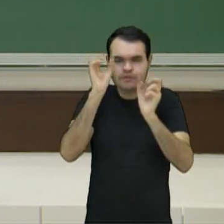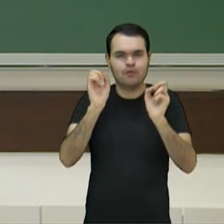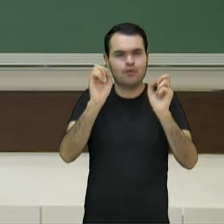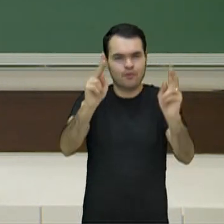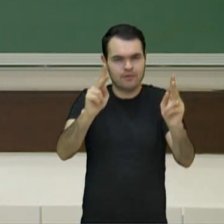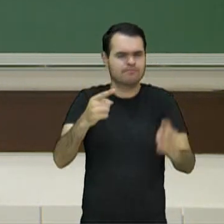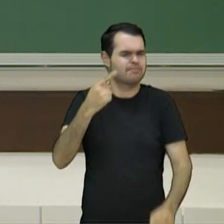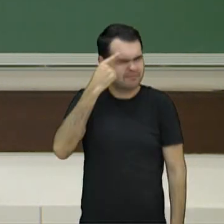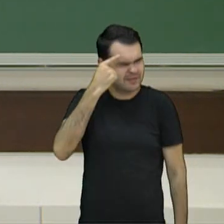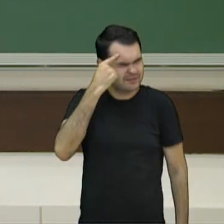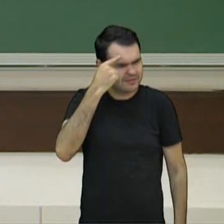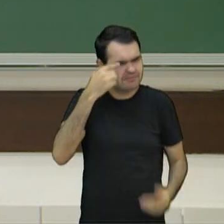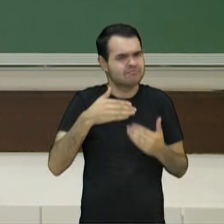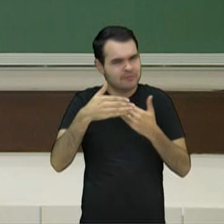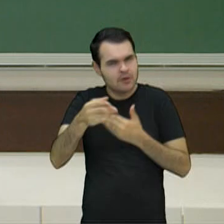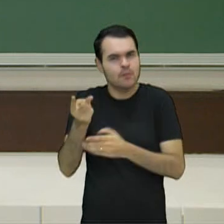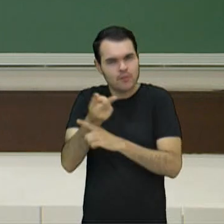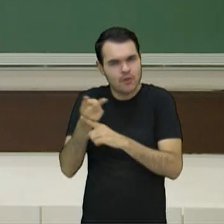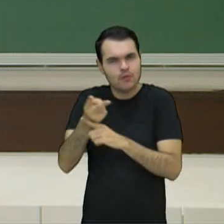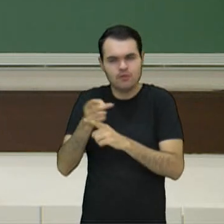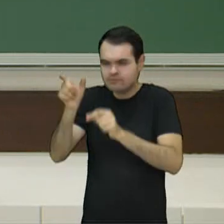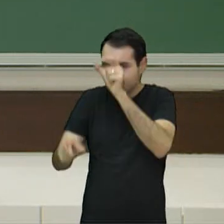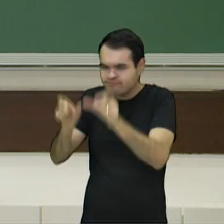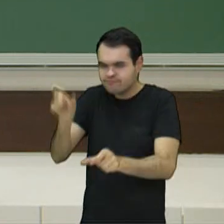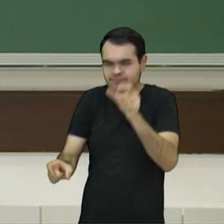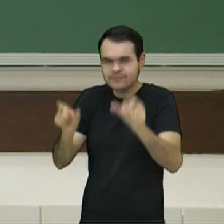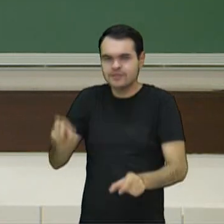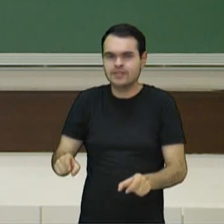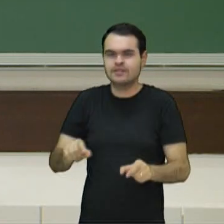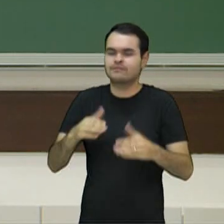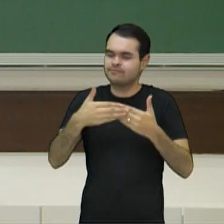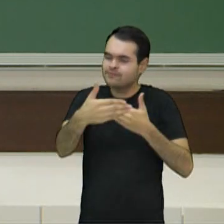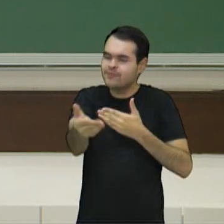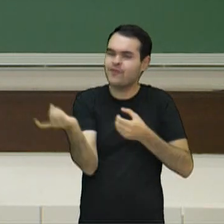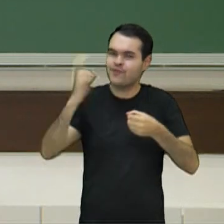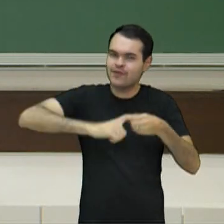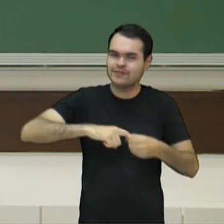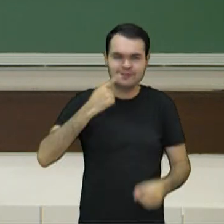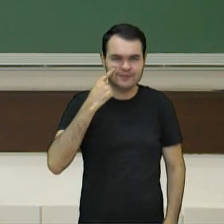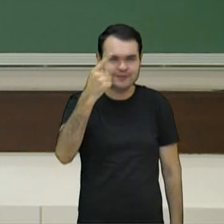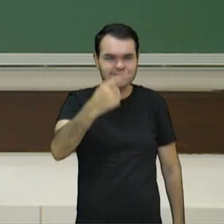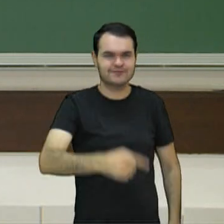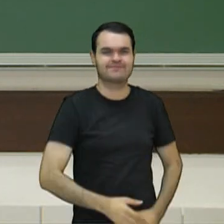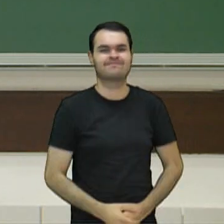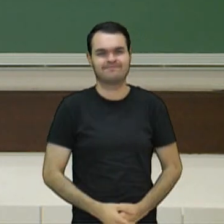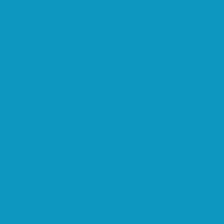Pensem nisso, procurem os seus personagens e a gente retorna em breve. See you!